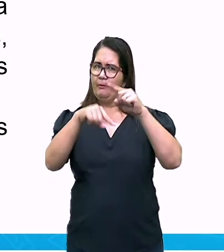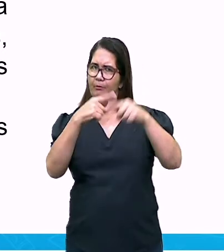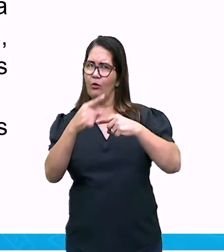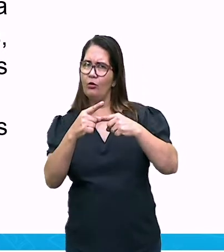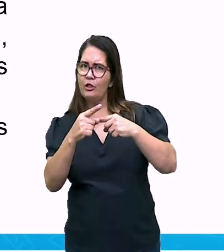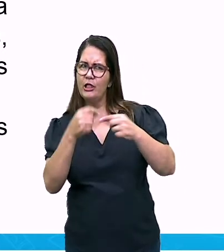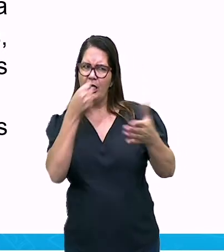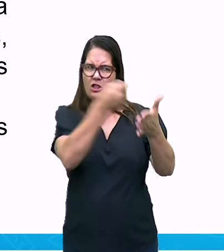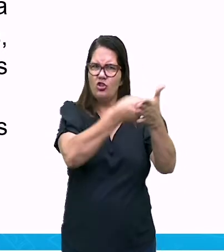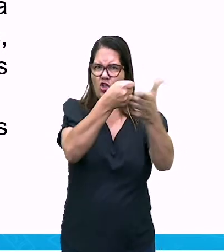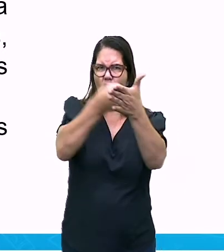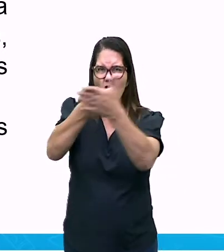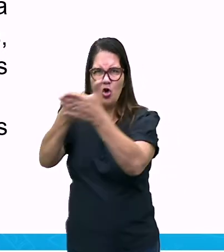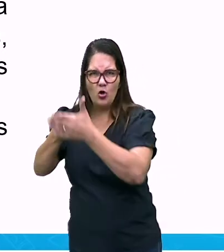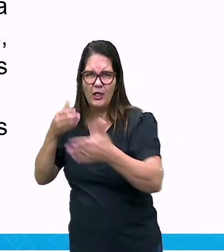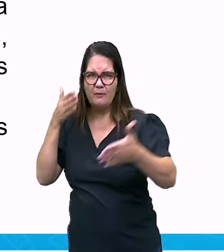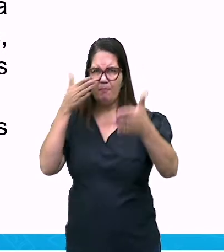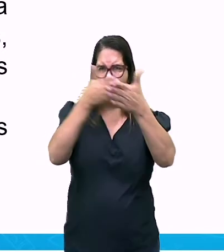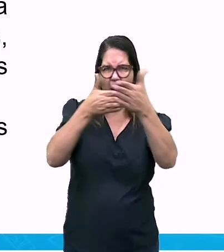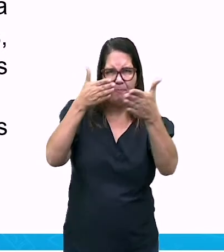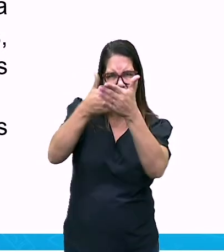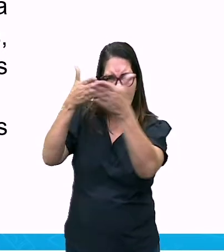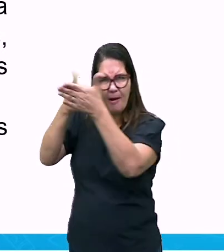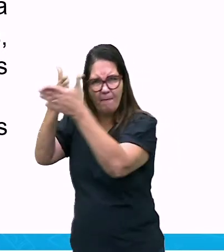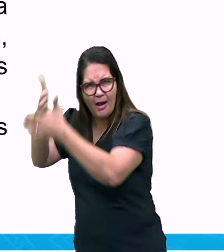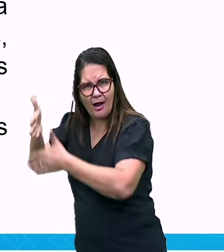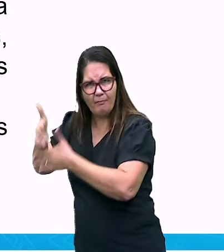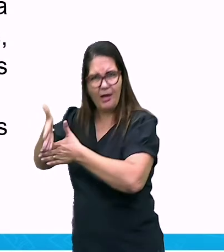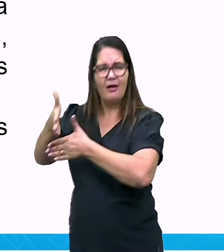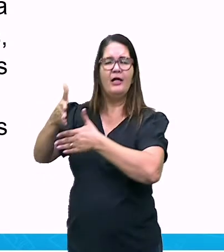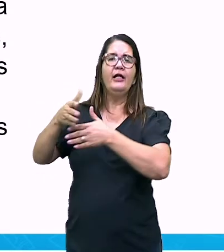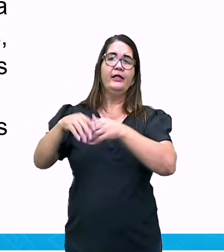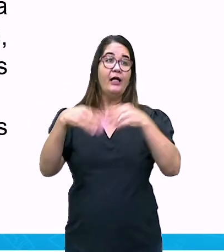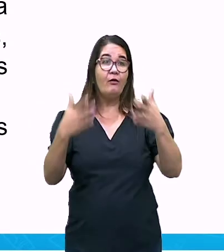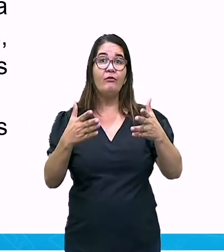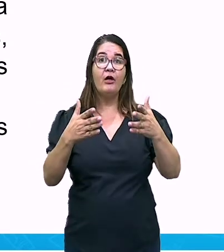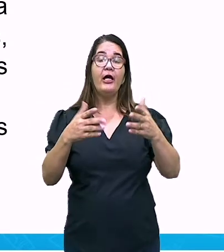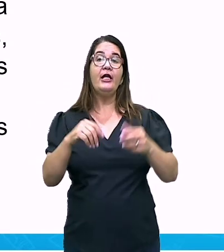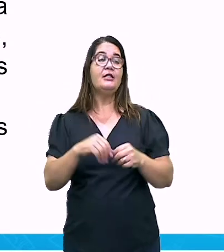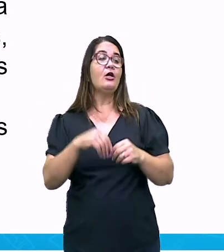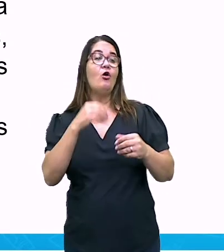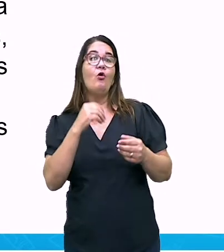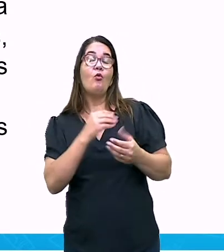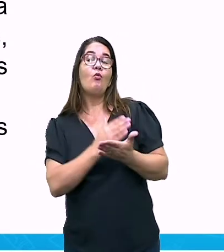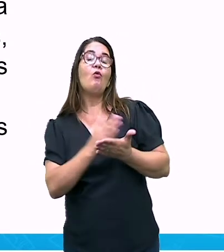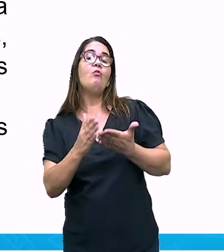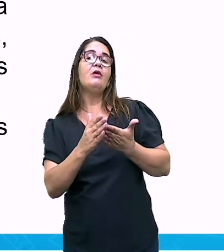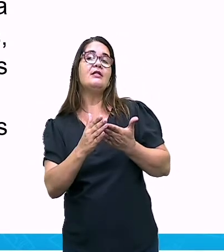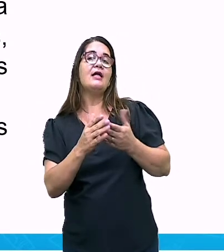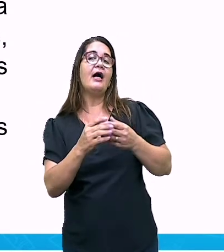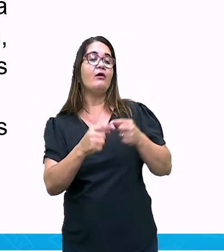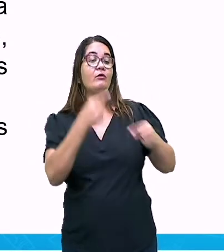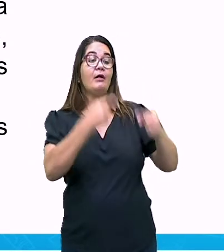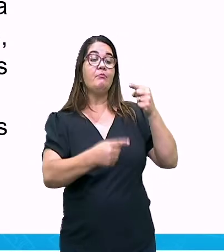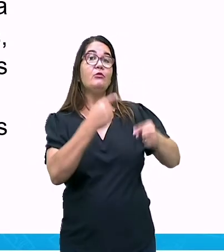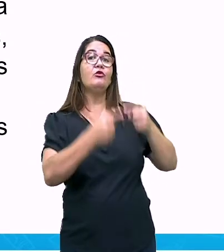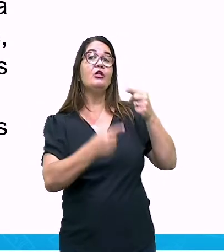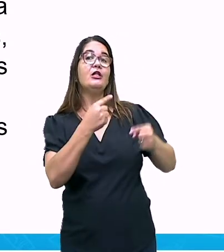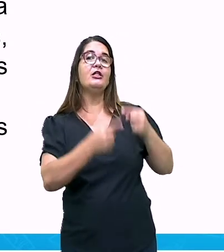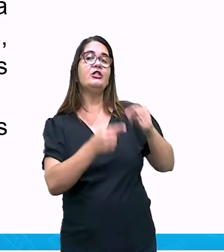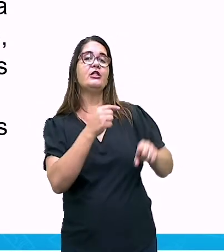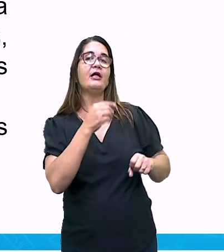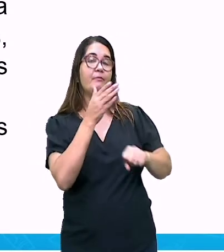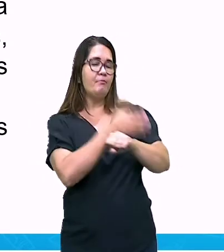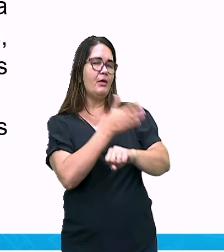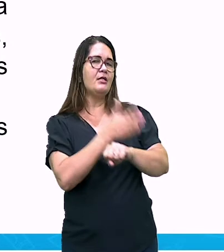é o quê? Eu e você, começou a poder então tomar decisões, participar das decisões. O